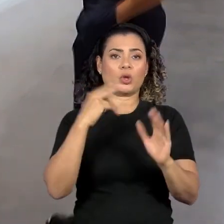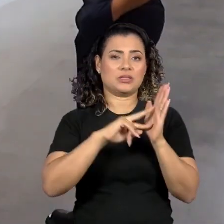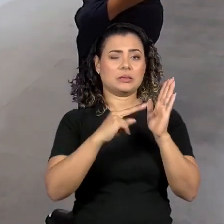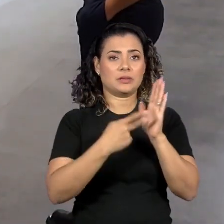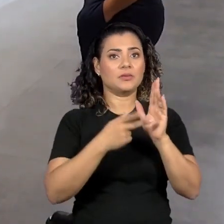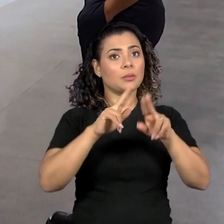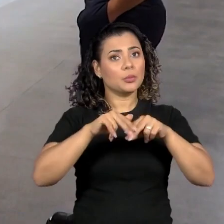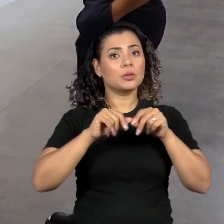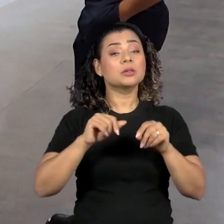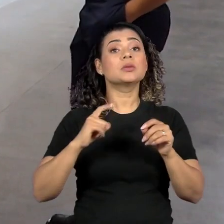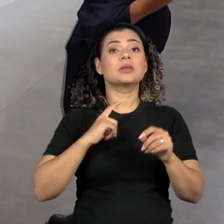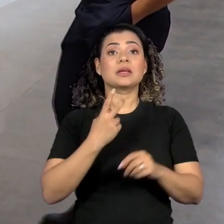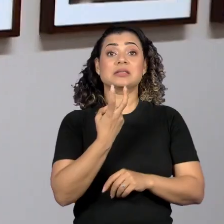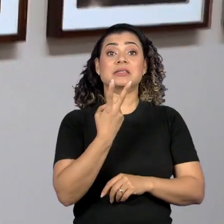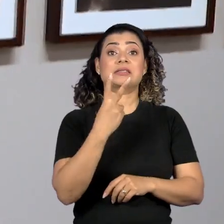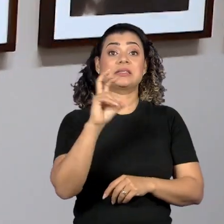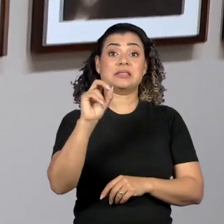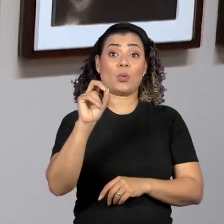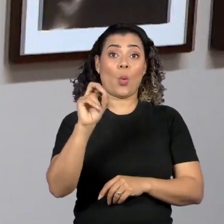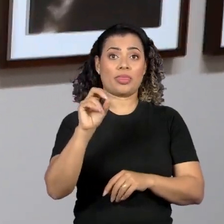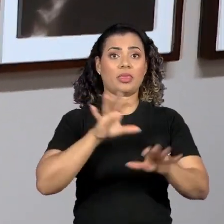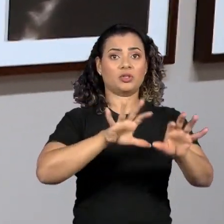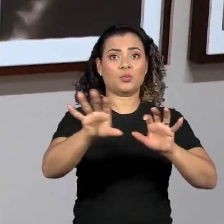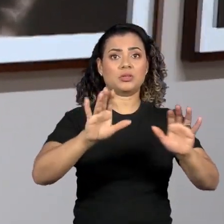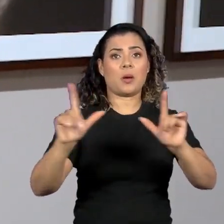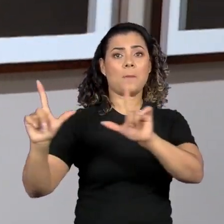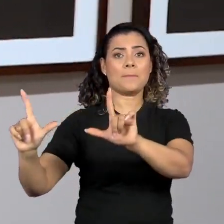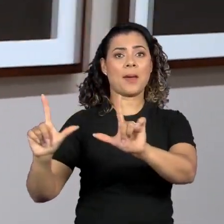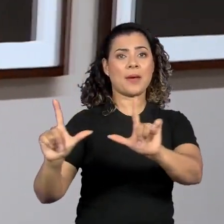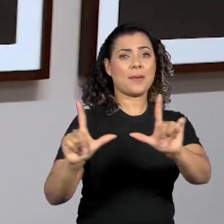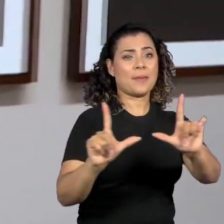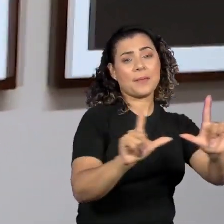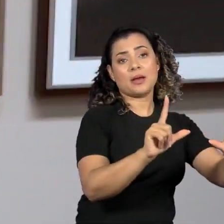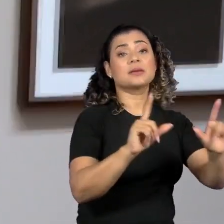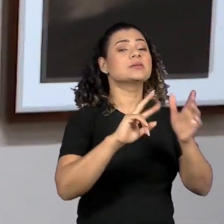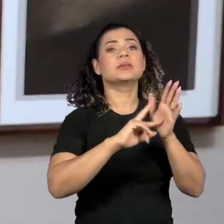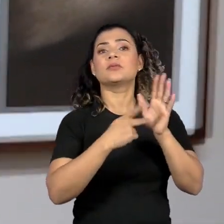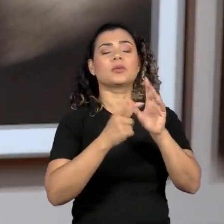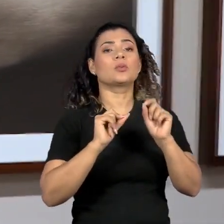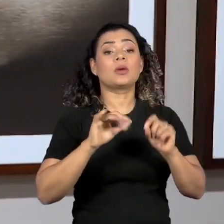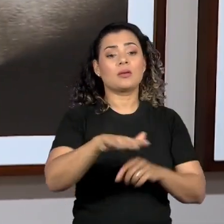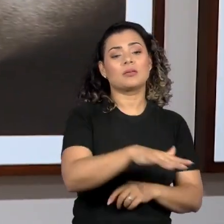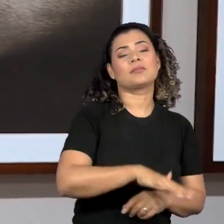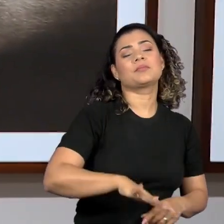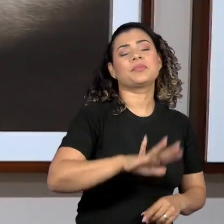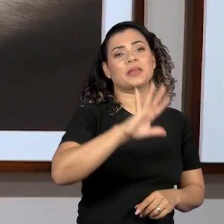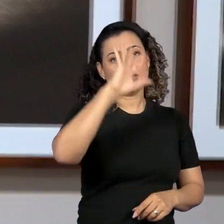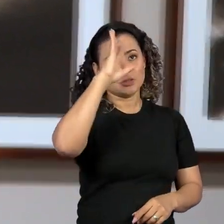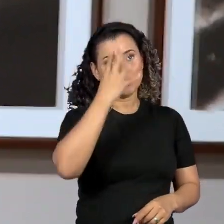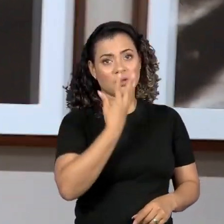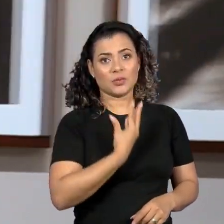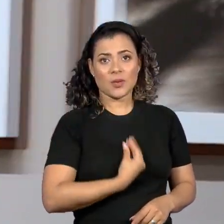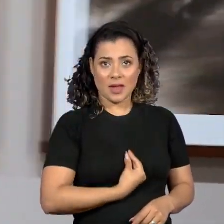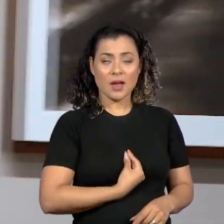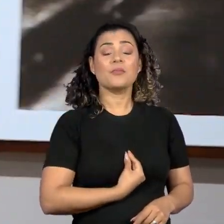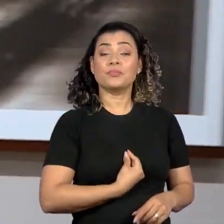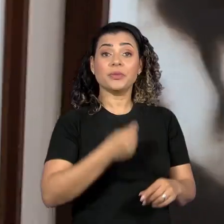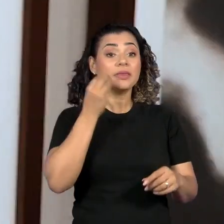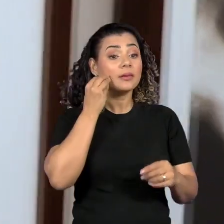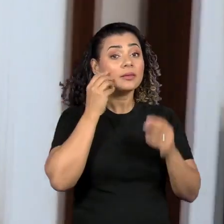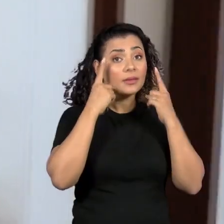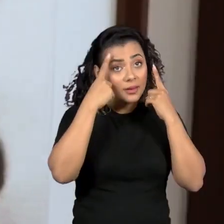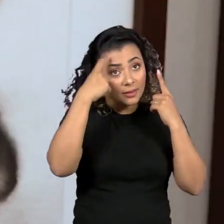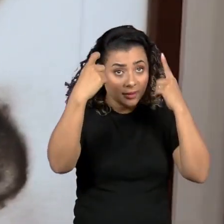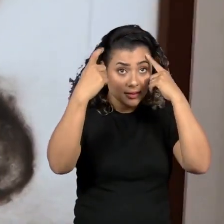Mas aqui eu tenho 50 expostos. E nela é esse mundo espiritual dentro desse mundo físico que eu tentei criar aqui.